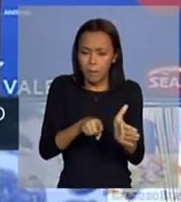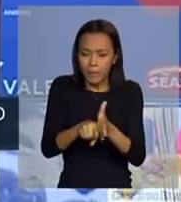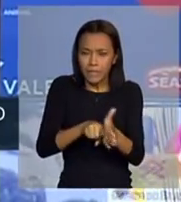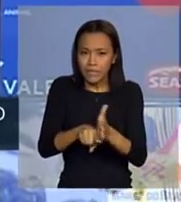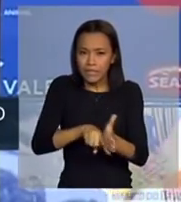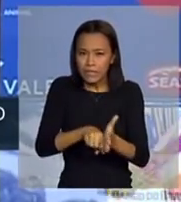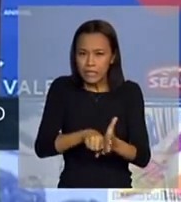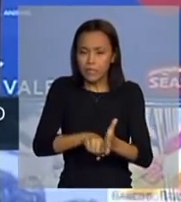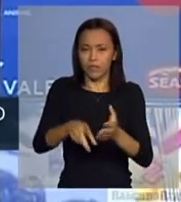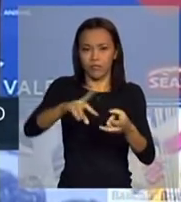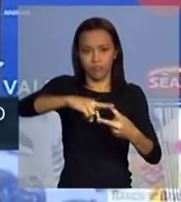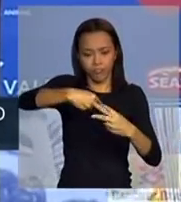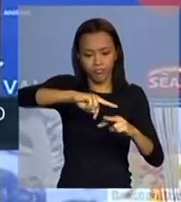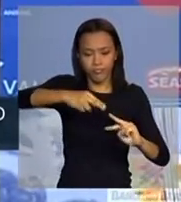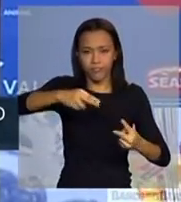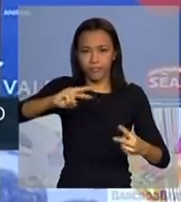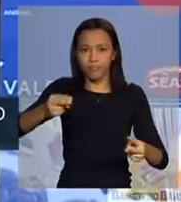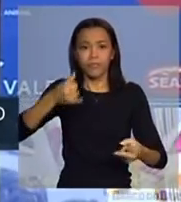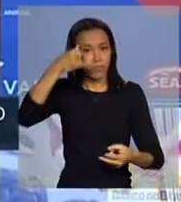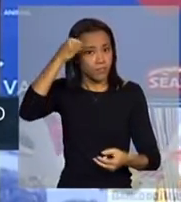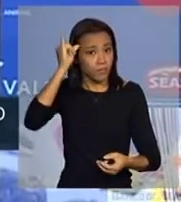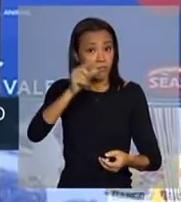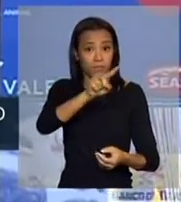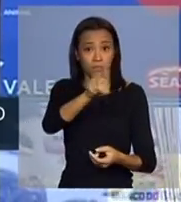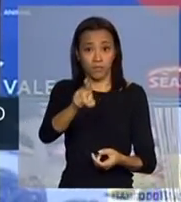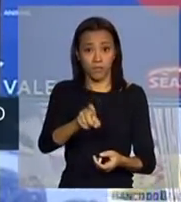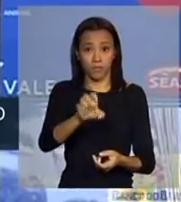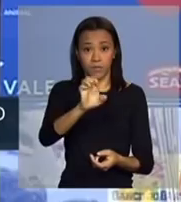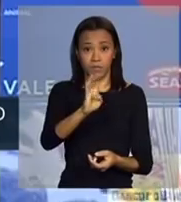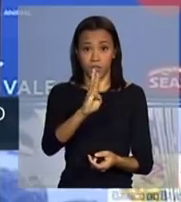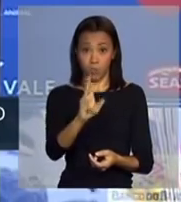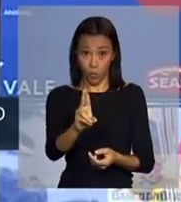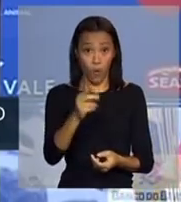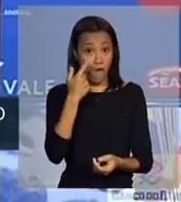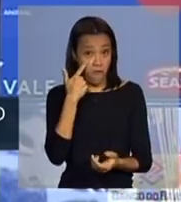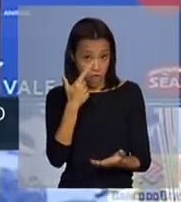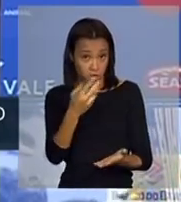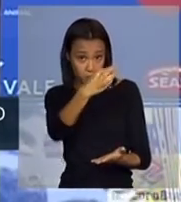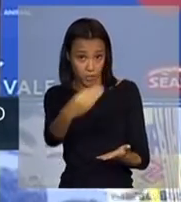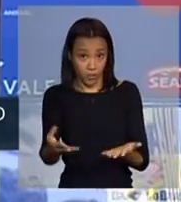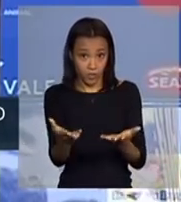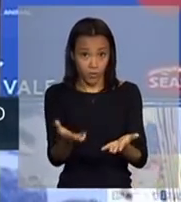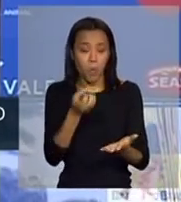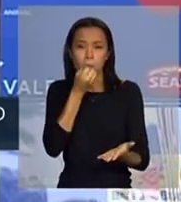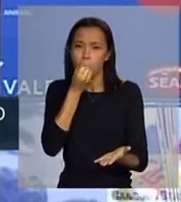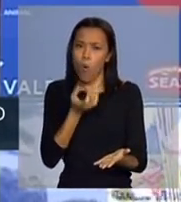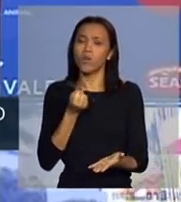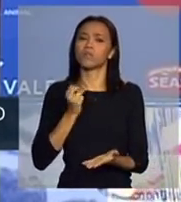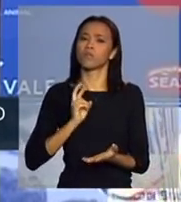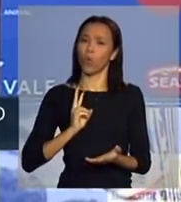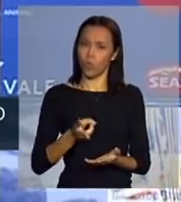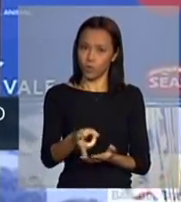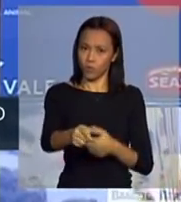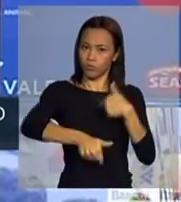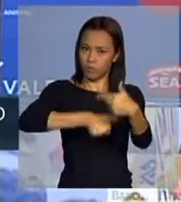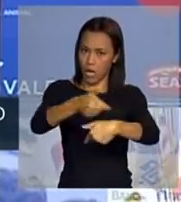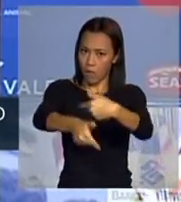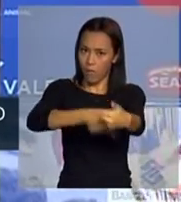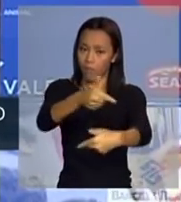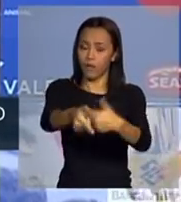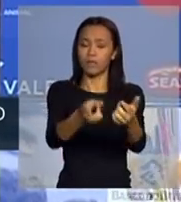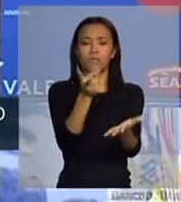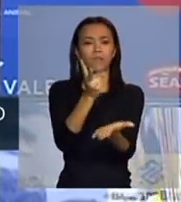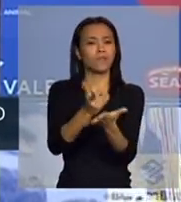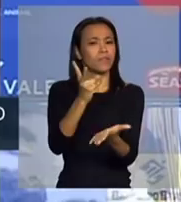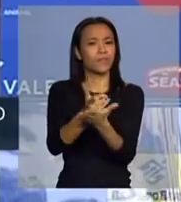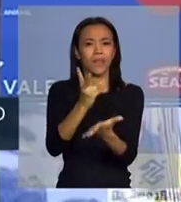raças zebuínas. Veja, ministro Antônio Andrade, que as boas obras continuam, com a presença dos